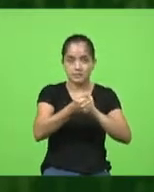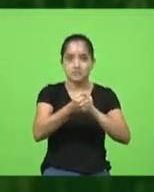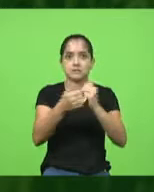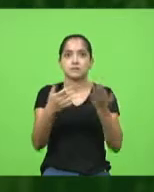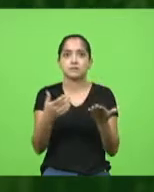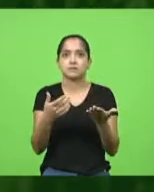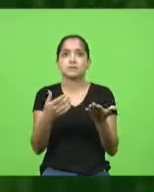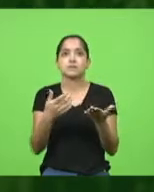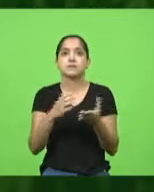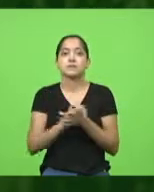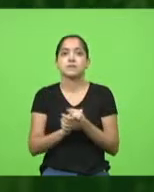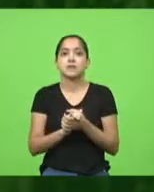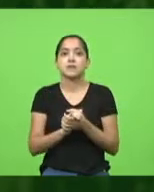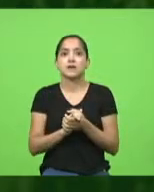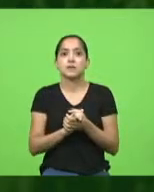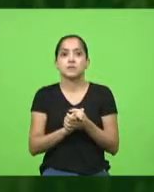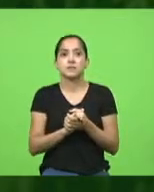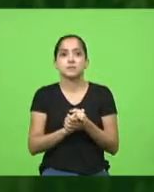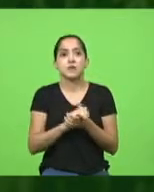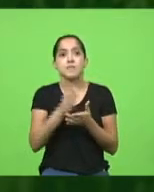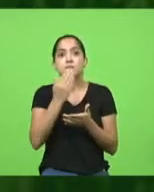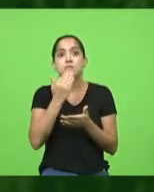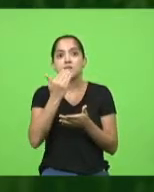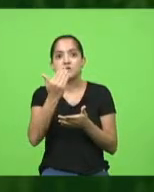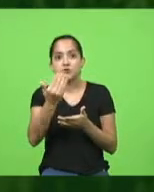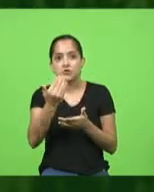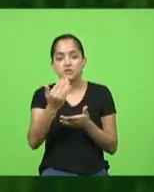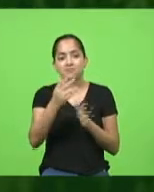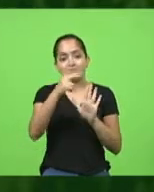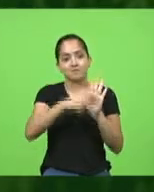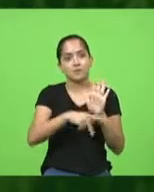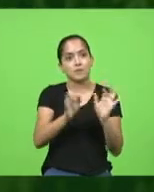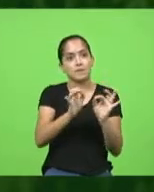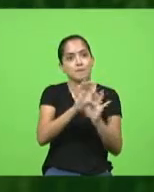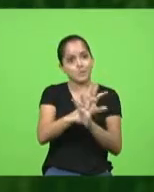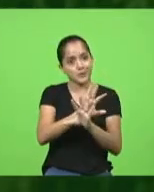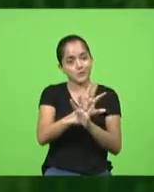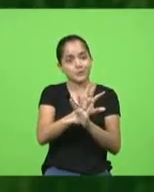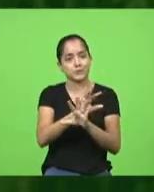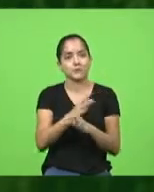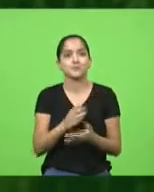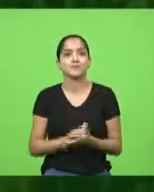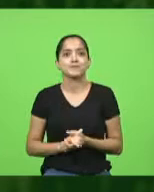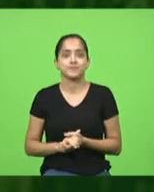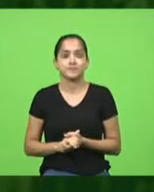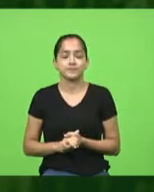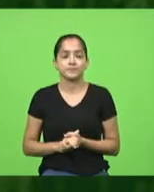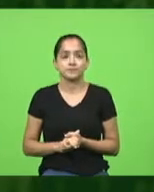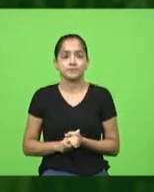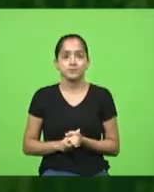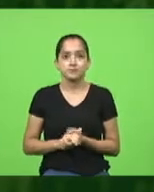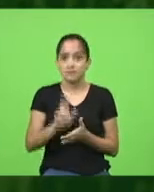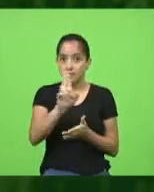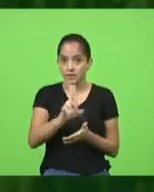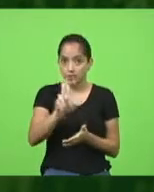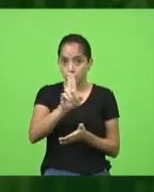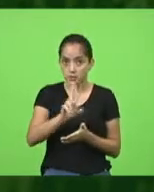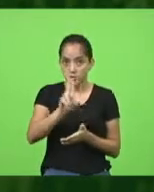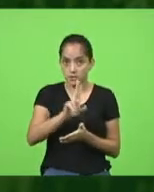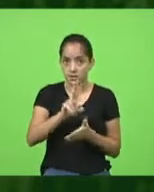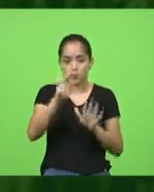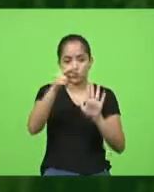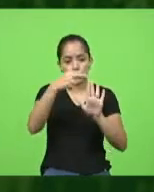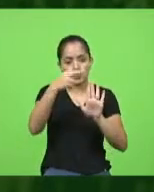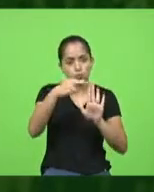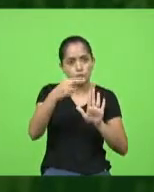basta aportar recursos que o programa já está pronto para operacionalizar ele. Então, toda a resolução, toda a